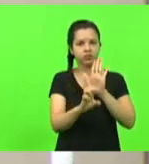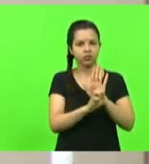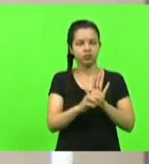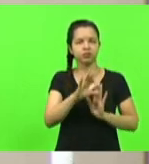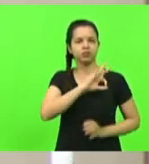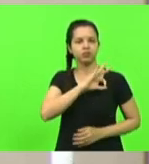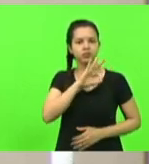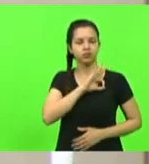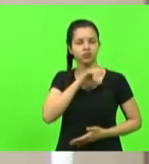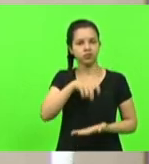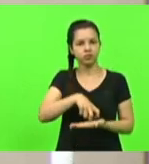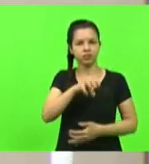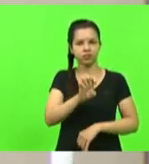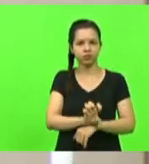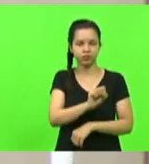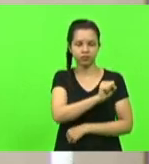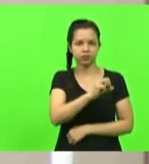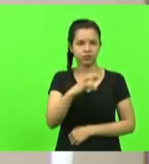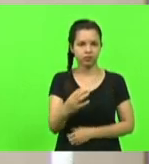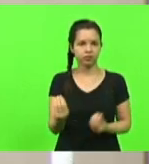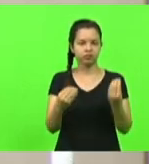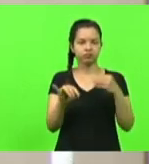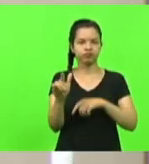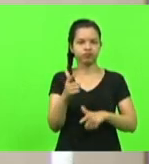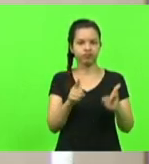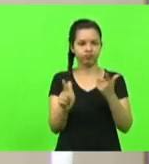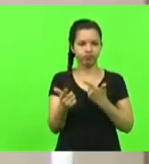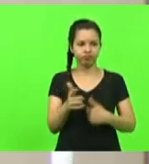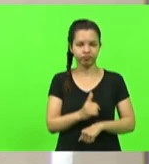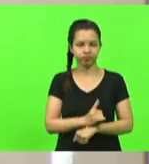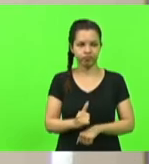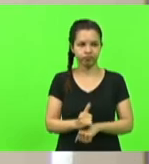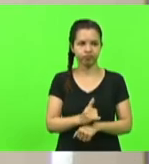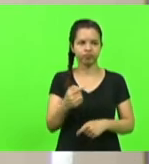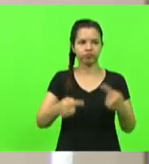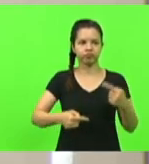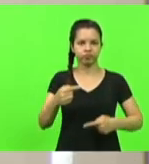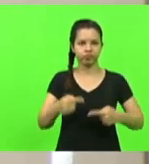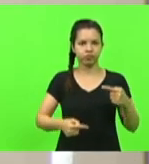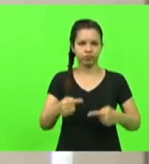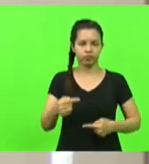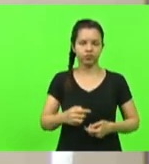Estado de Santa Catarina e estabelece outras providências em discussão.